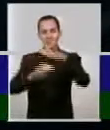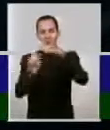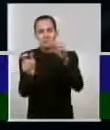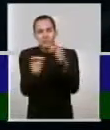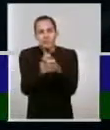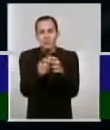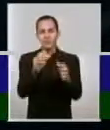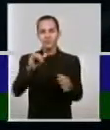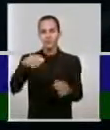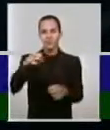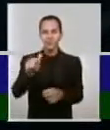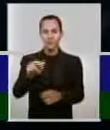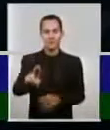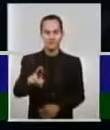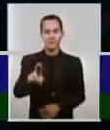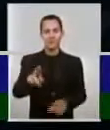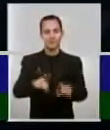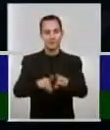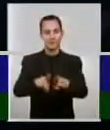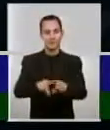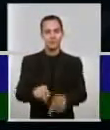calçados Ciomar Pérez da Silva.